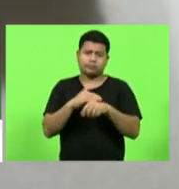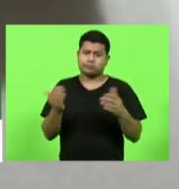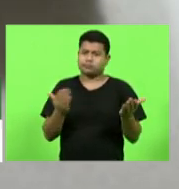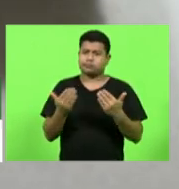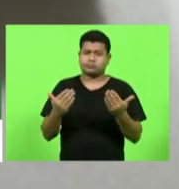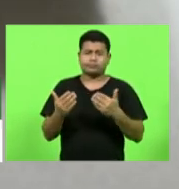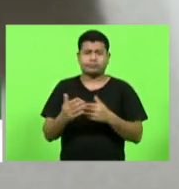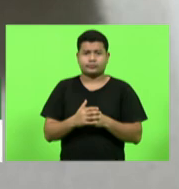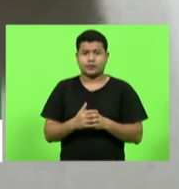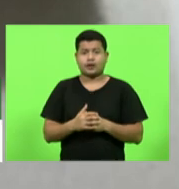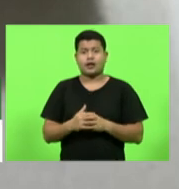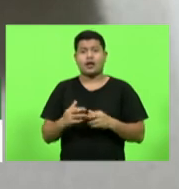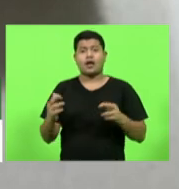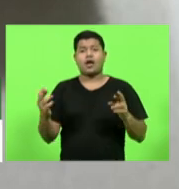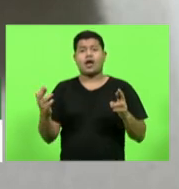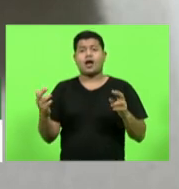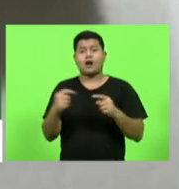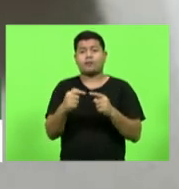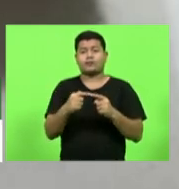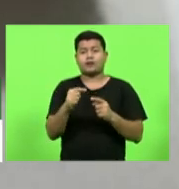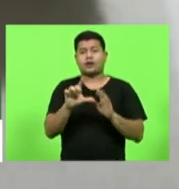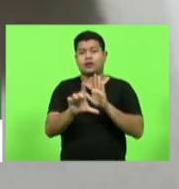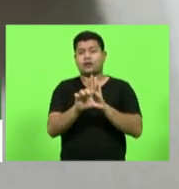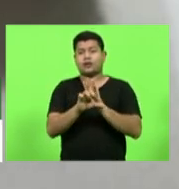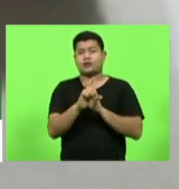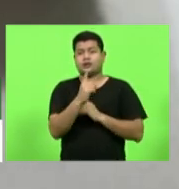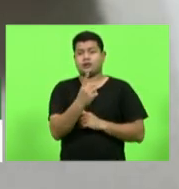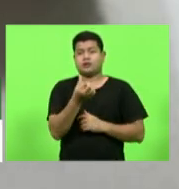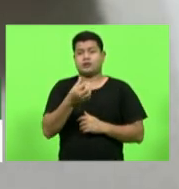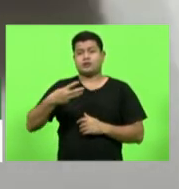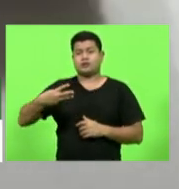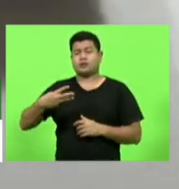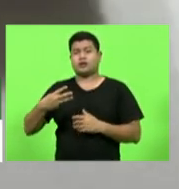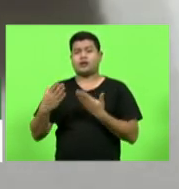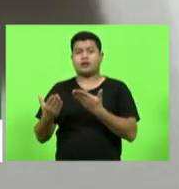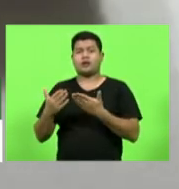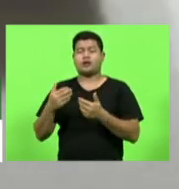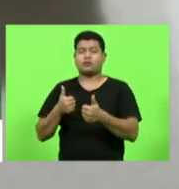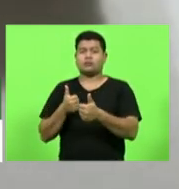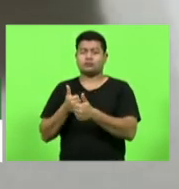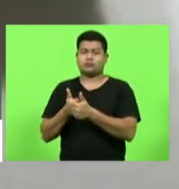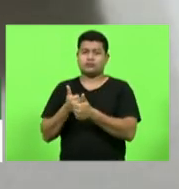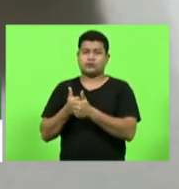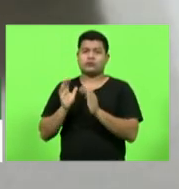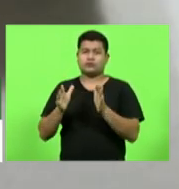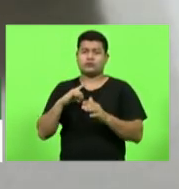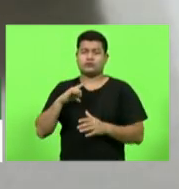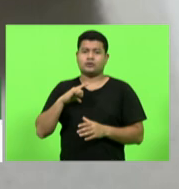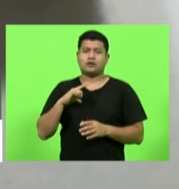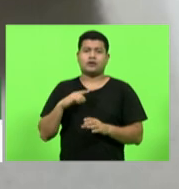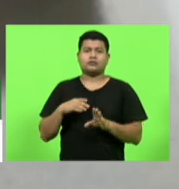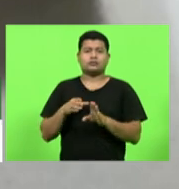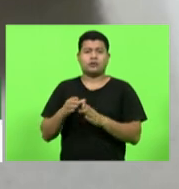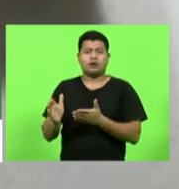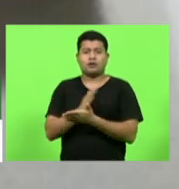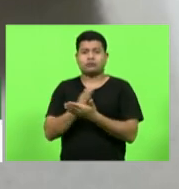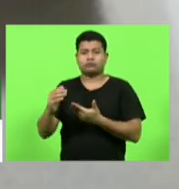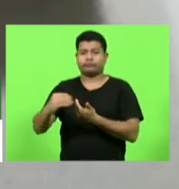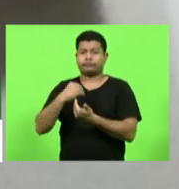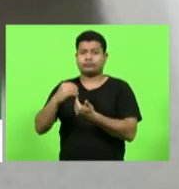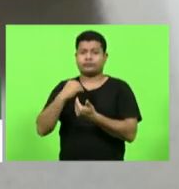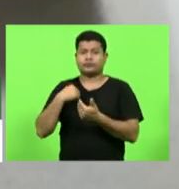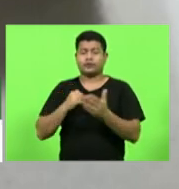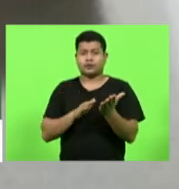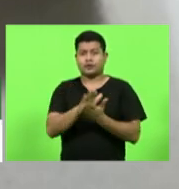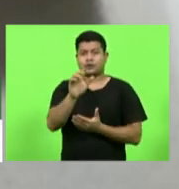Complementar 173, o Tribunal já tem orientações que vem expedindo desde que ela foi promulgada aos